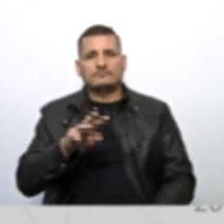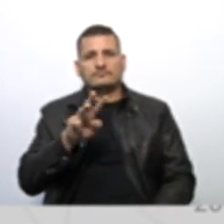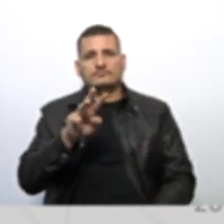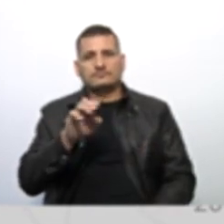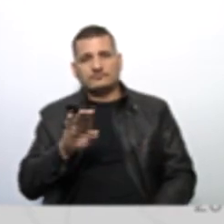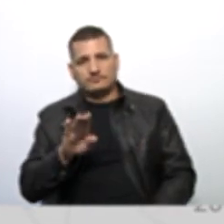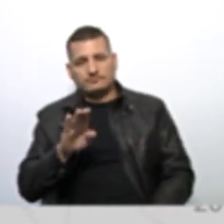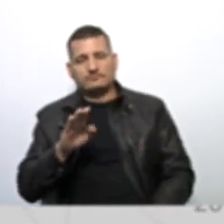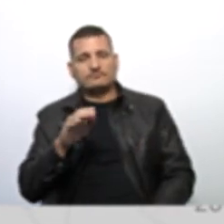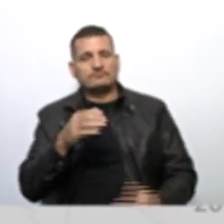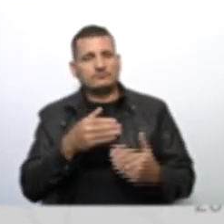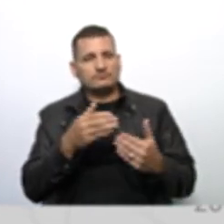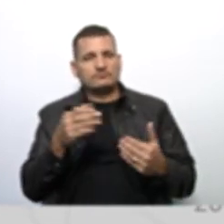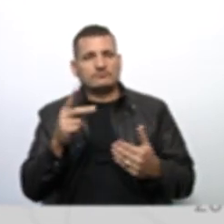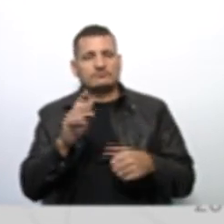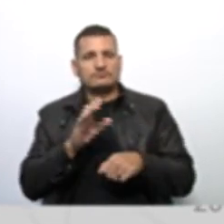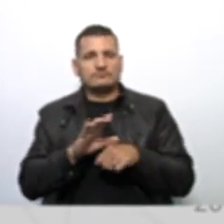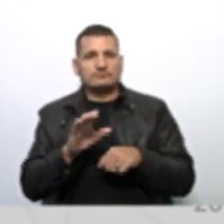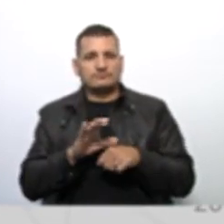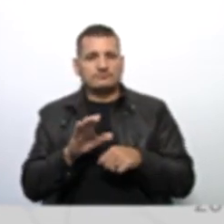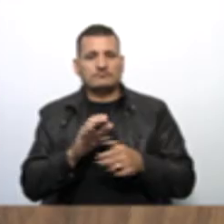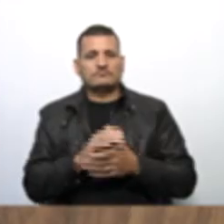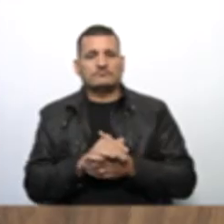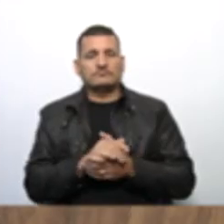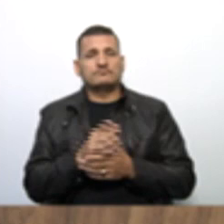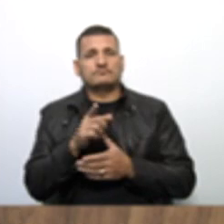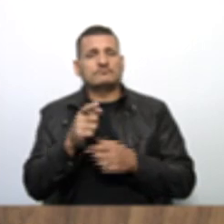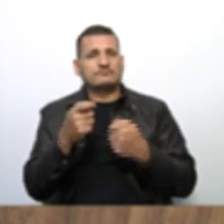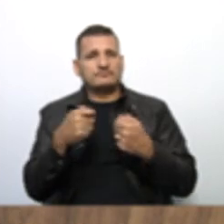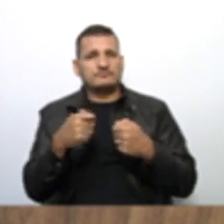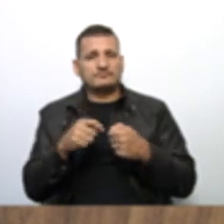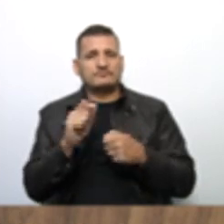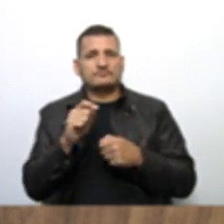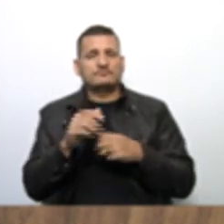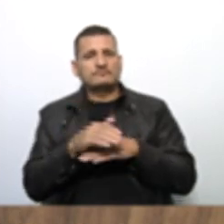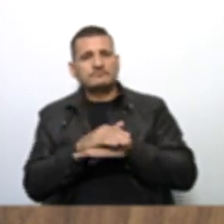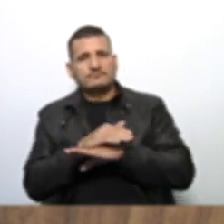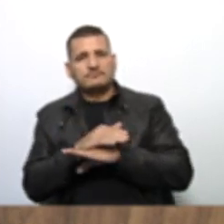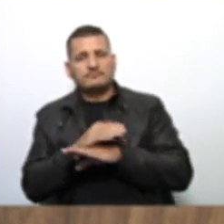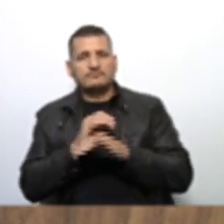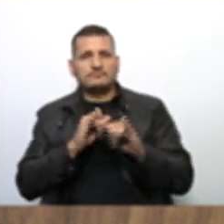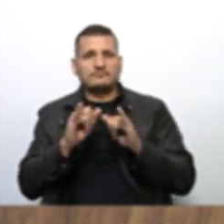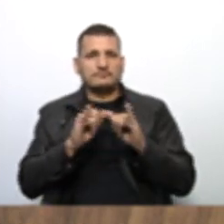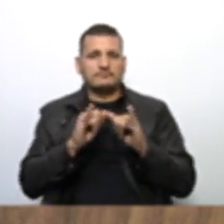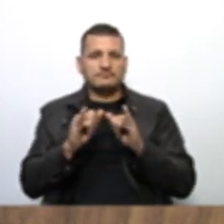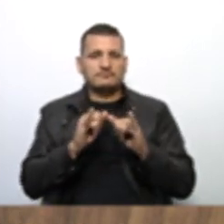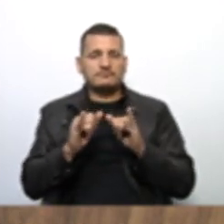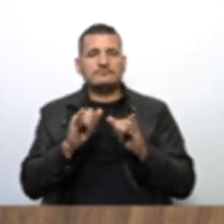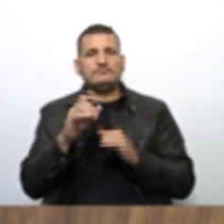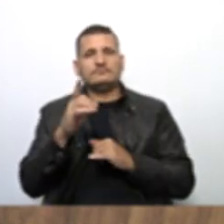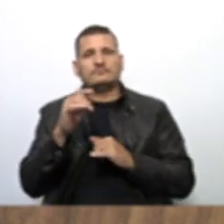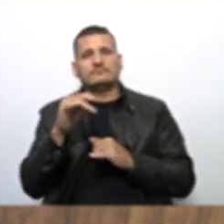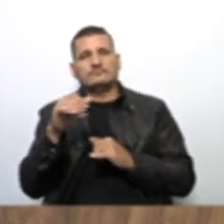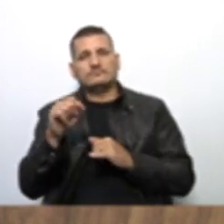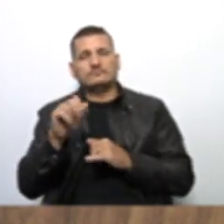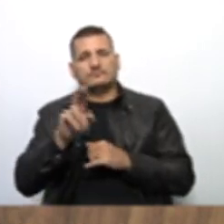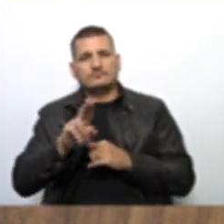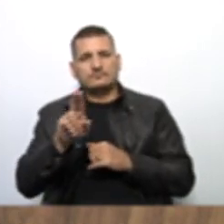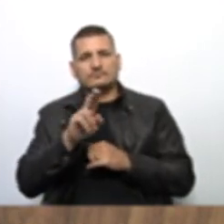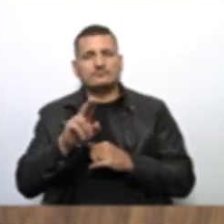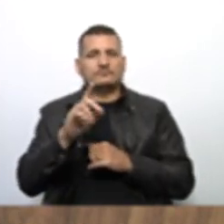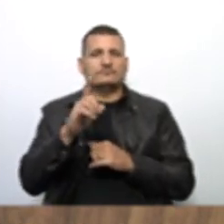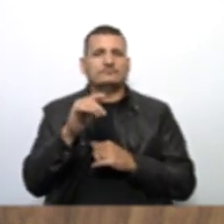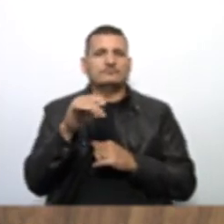seu curso, ou quando você sair, que você vai ter que precisar guardar informações de dados de usuários, dados